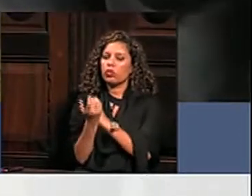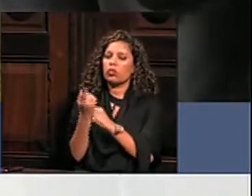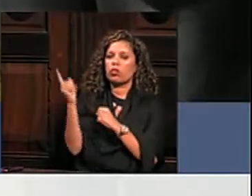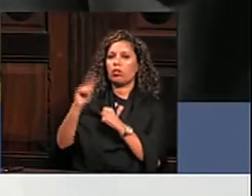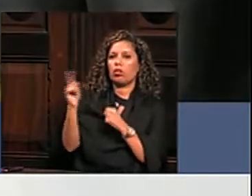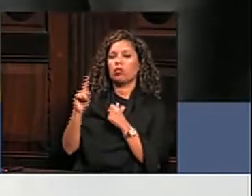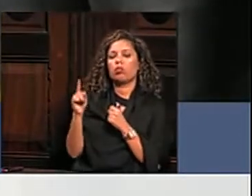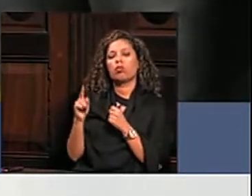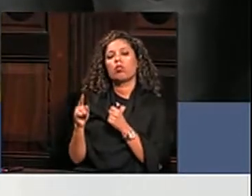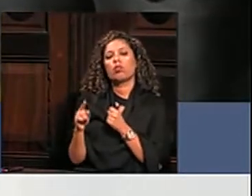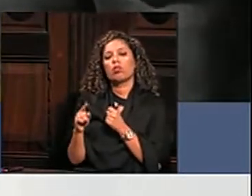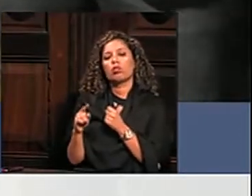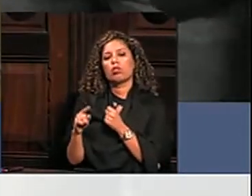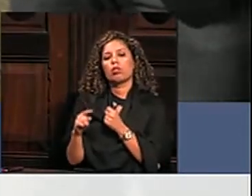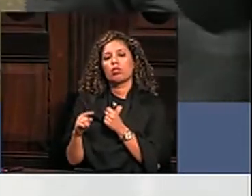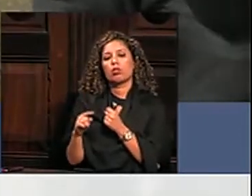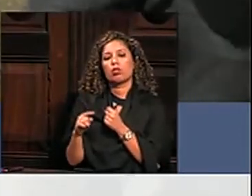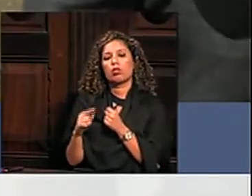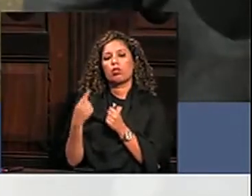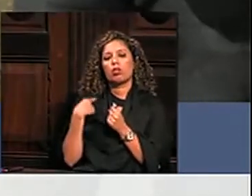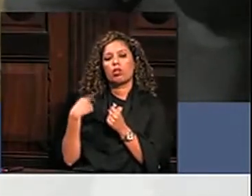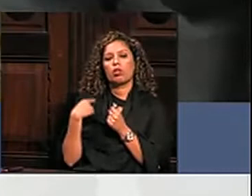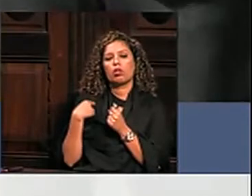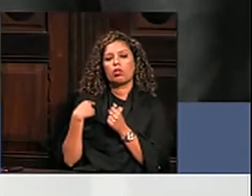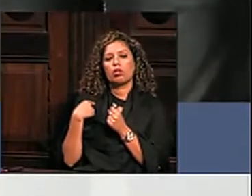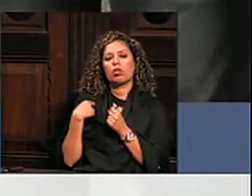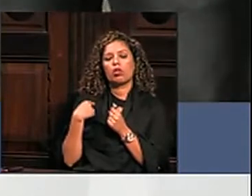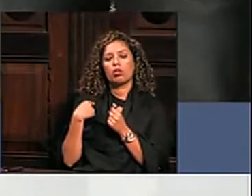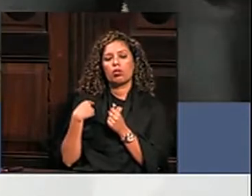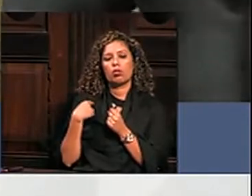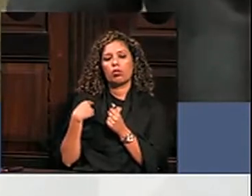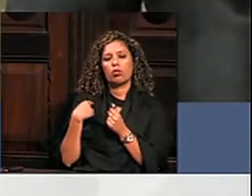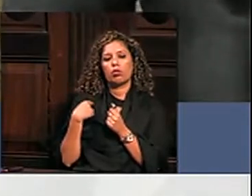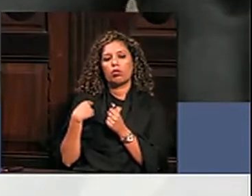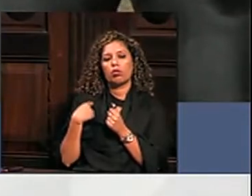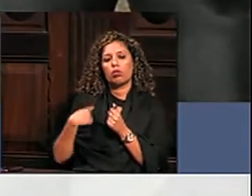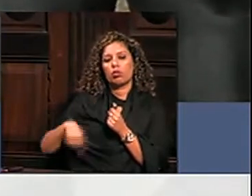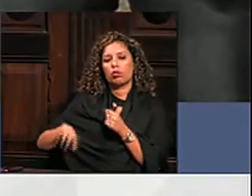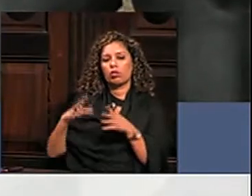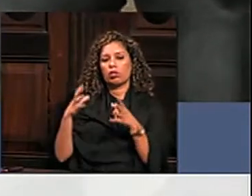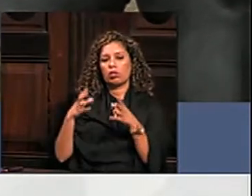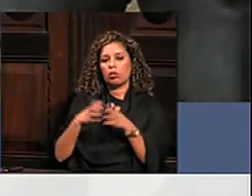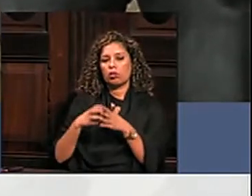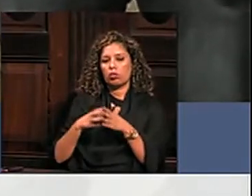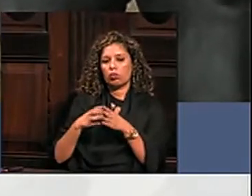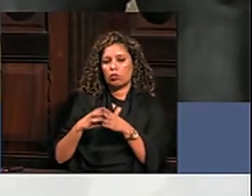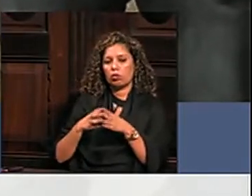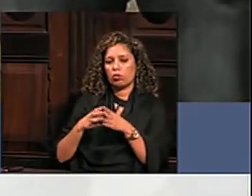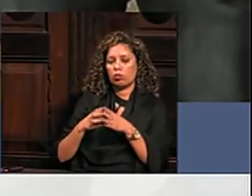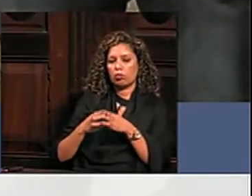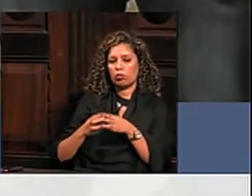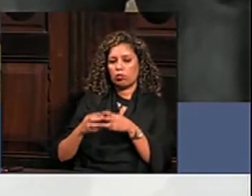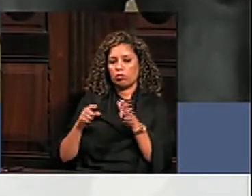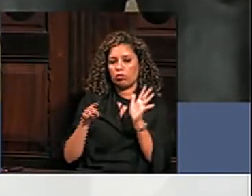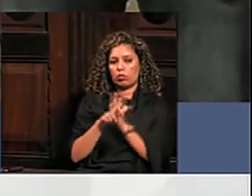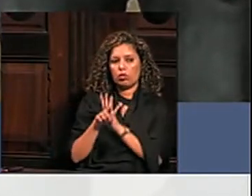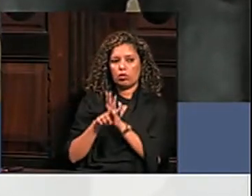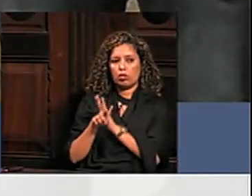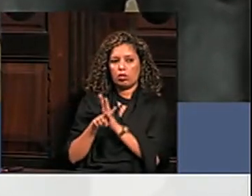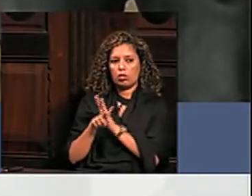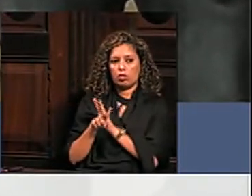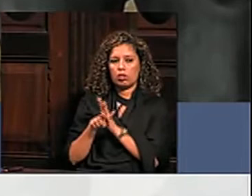monstruosa. Enfim, ficou acordada a criação de uma comissão especial para tratar o